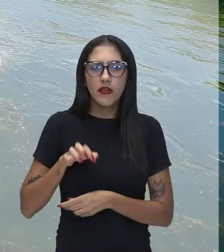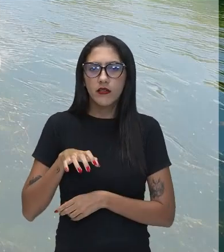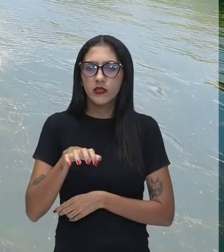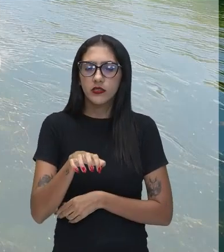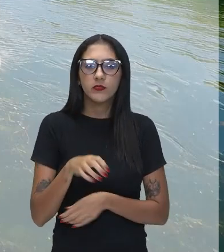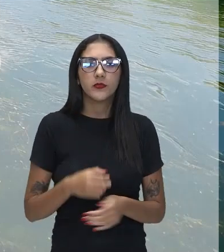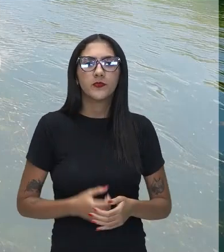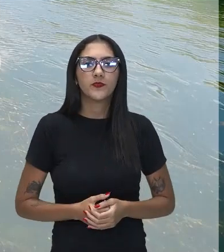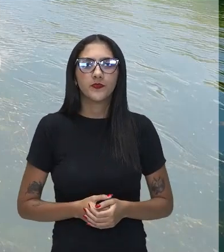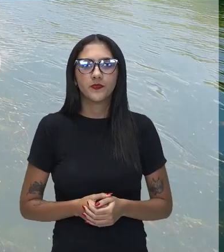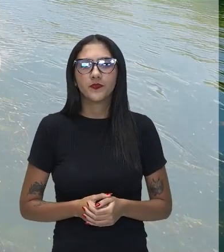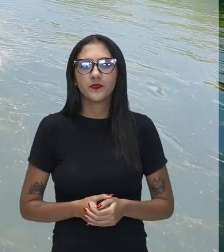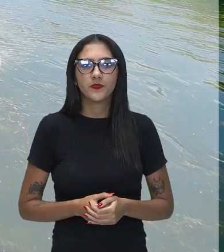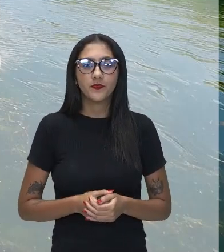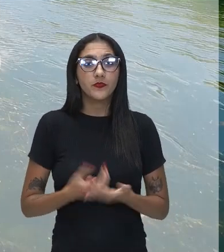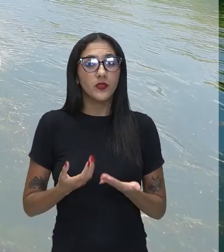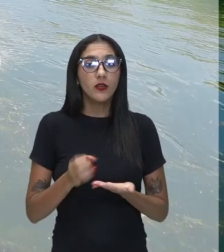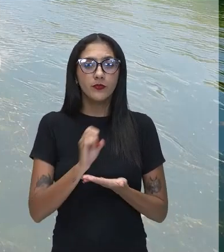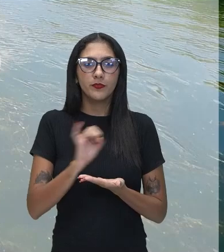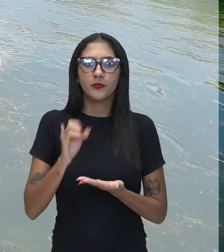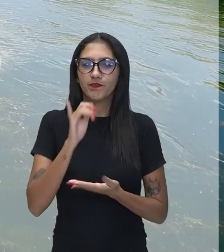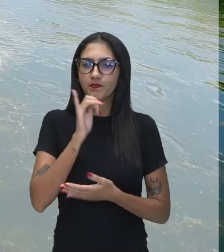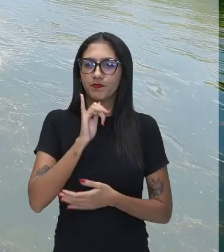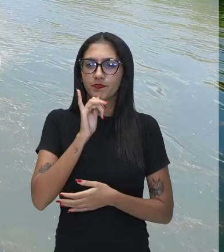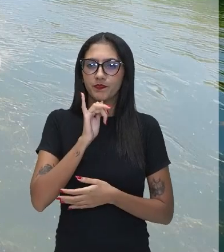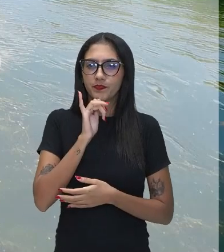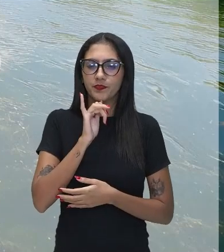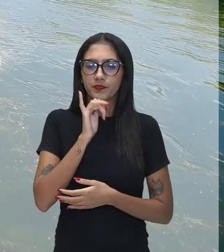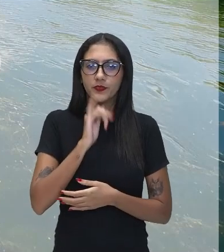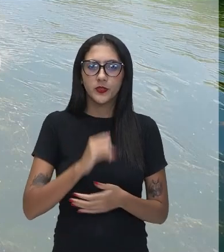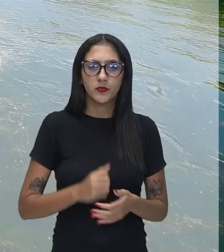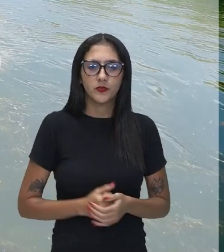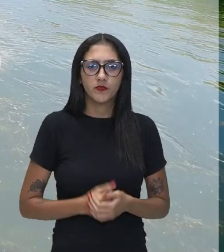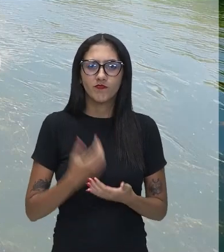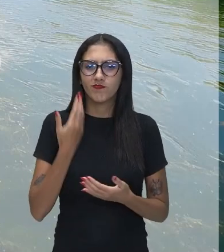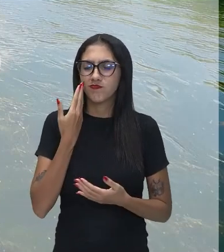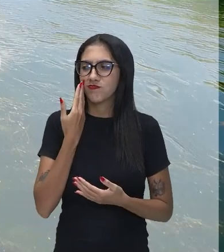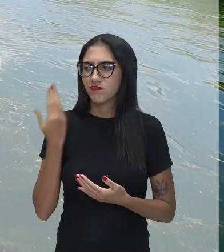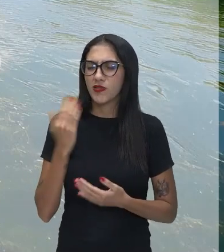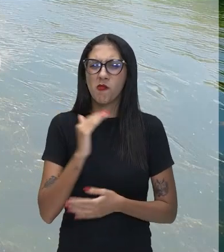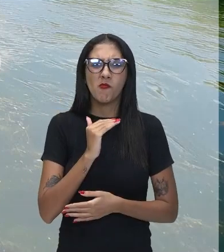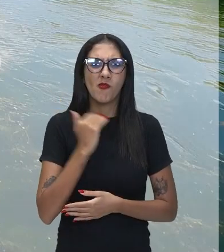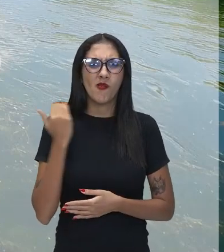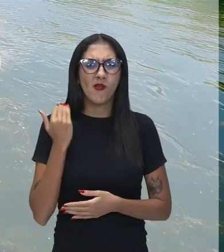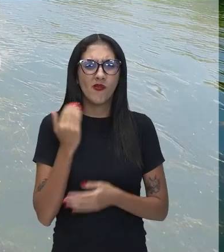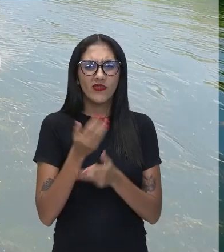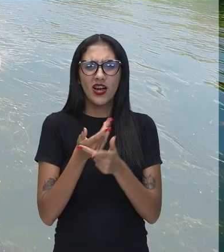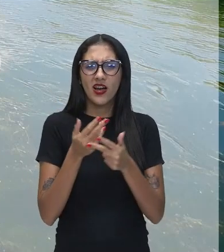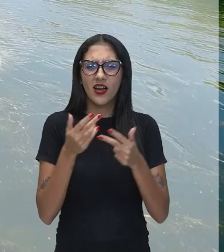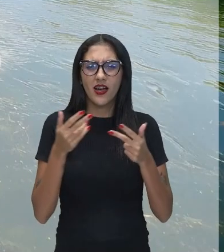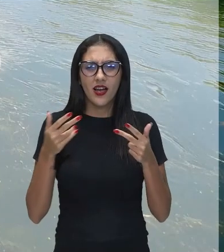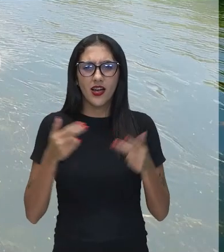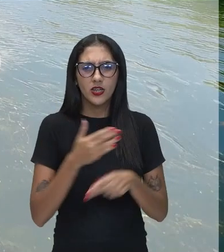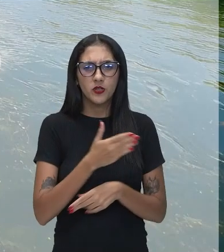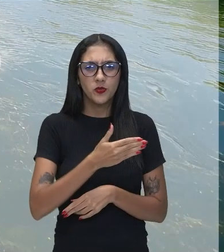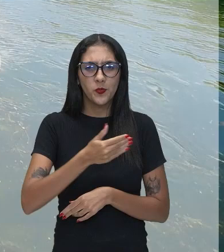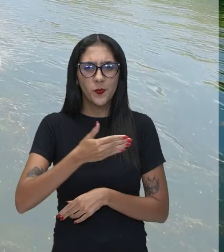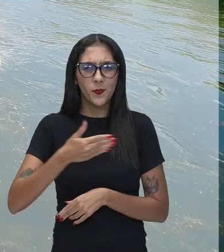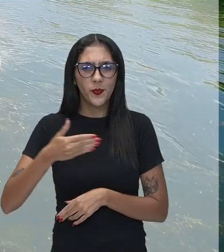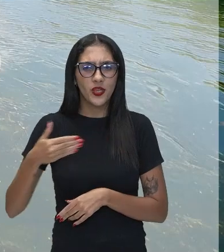acontece por exemplo, aqui a mortandade dos peixes e esses